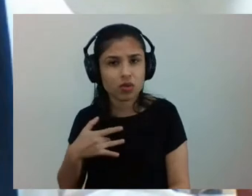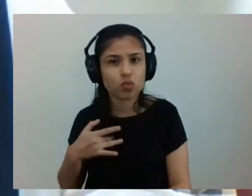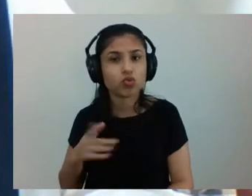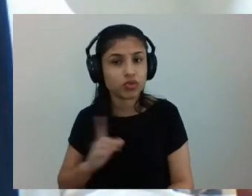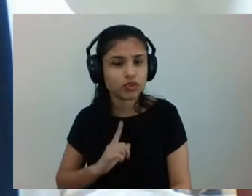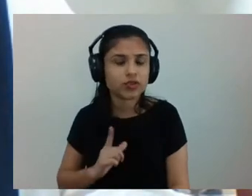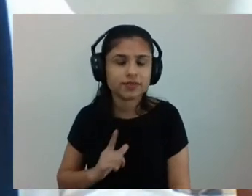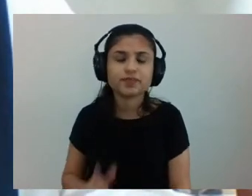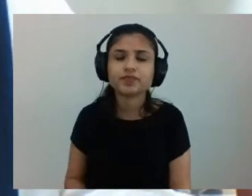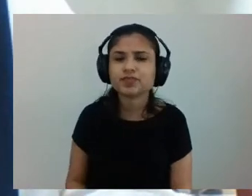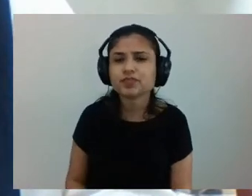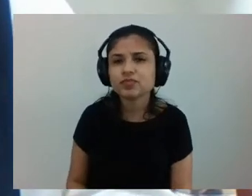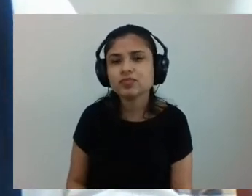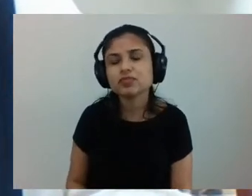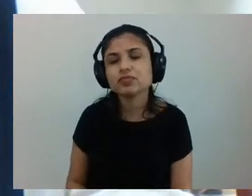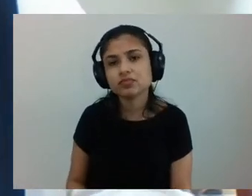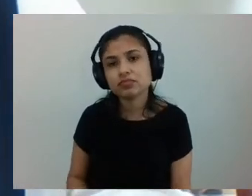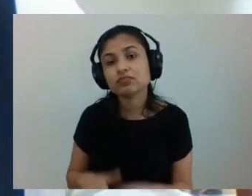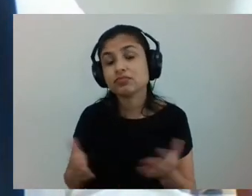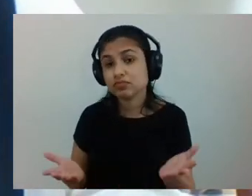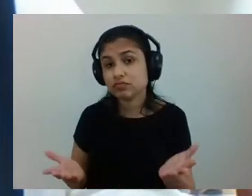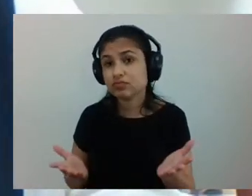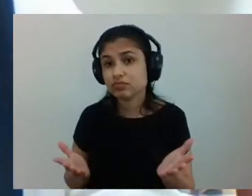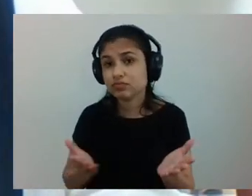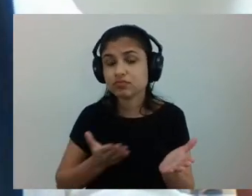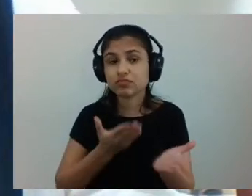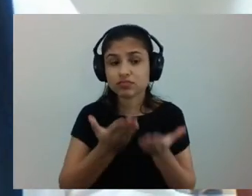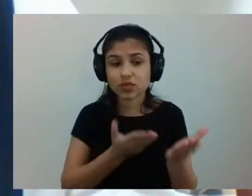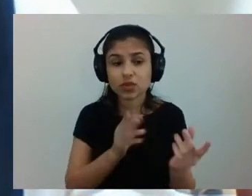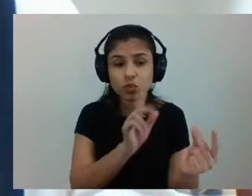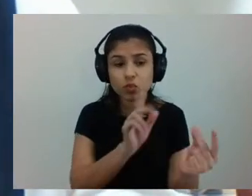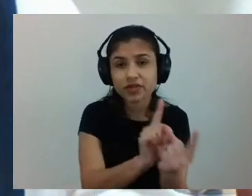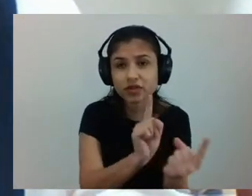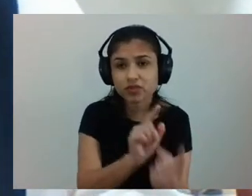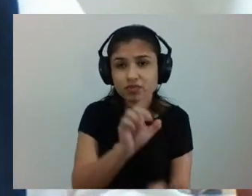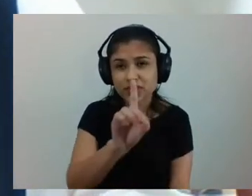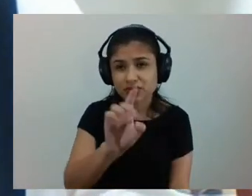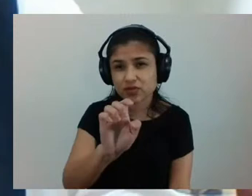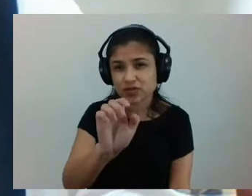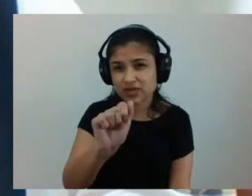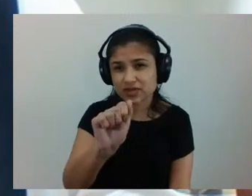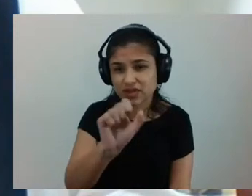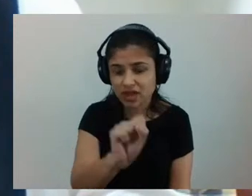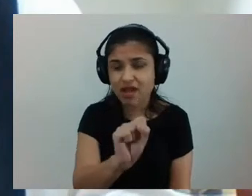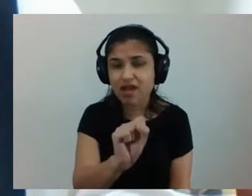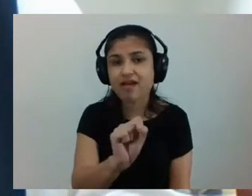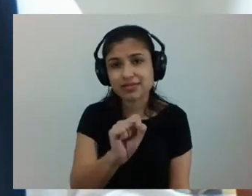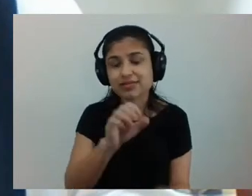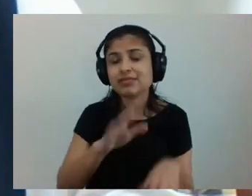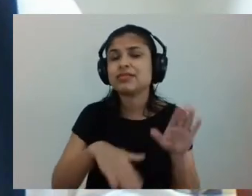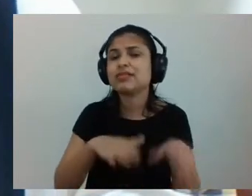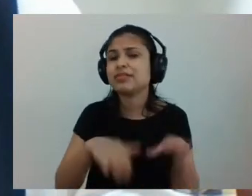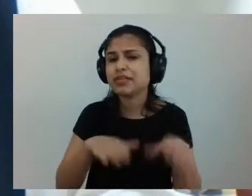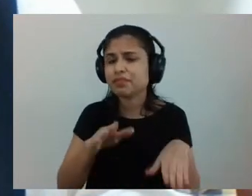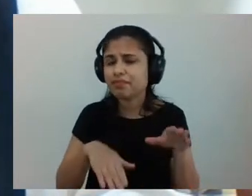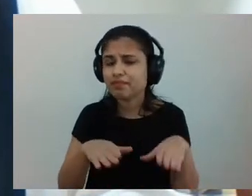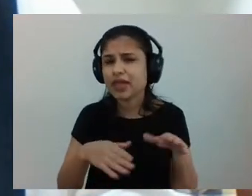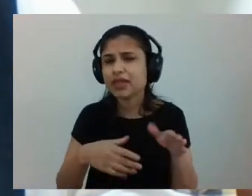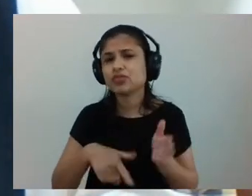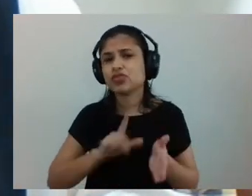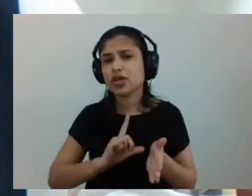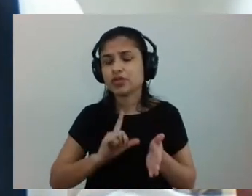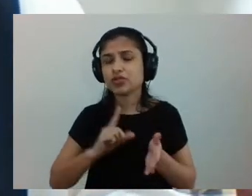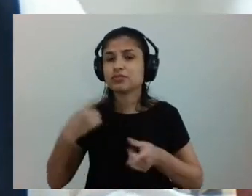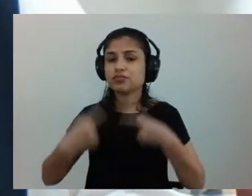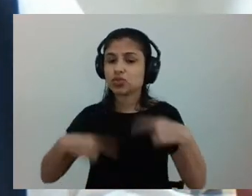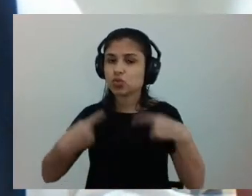obviamente, os atendimentos juntos do DEAS vai depender e depende de uma discussão articulada,